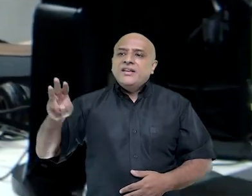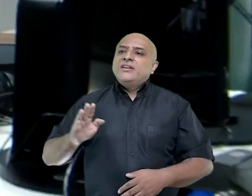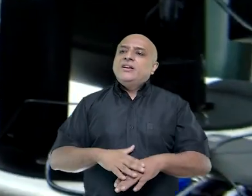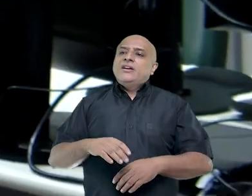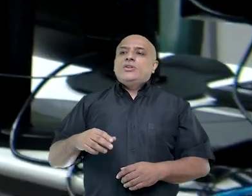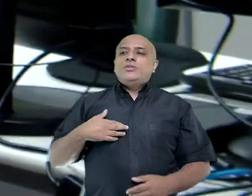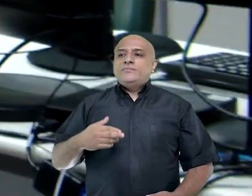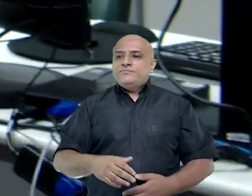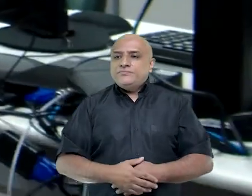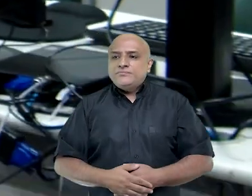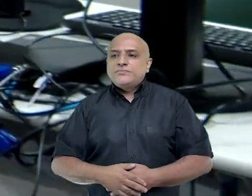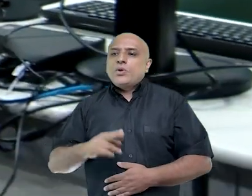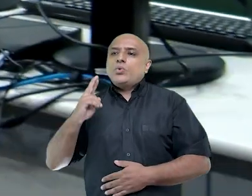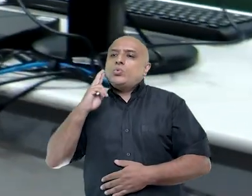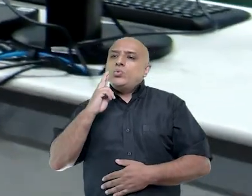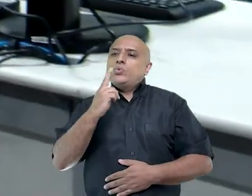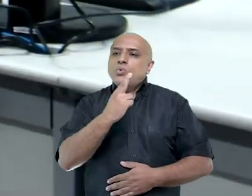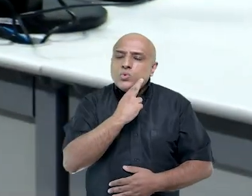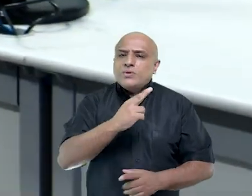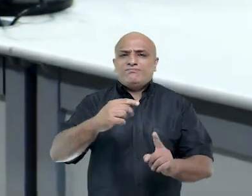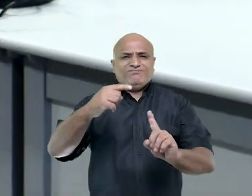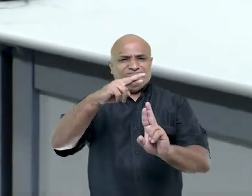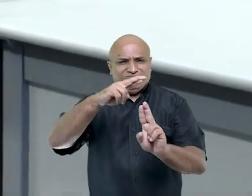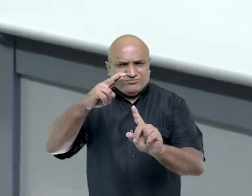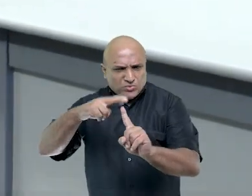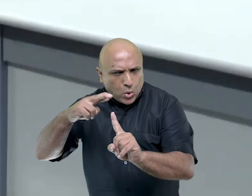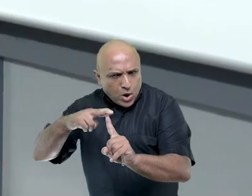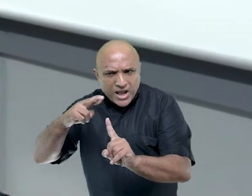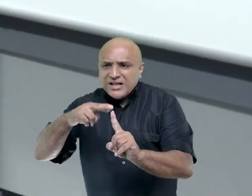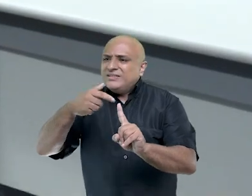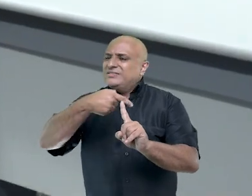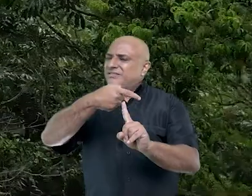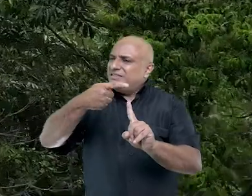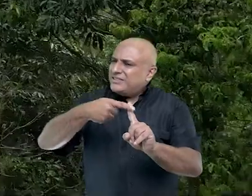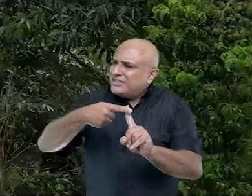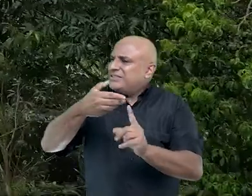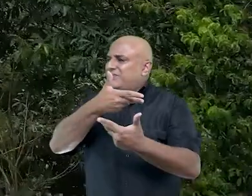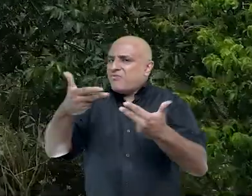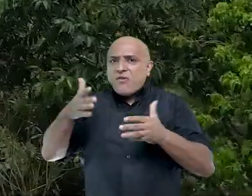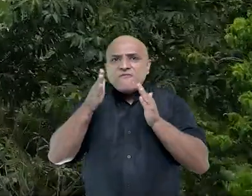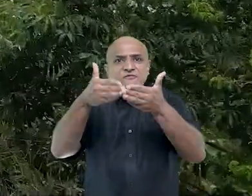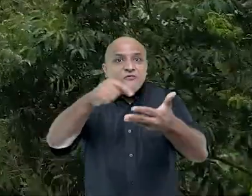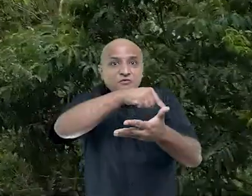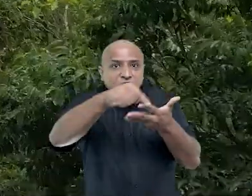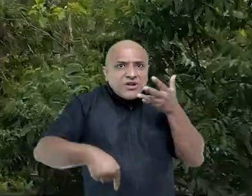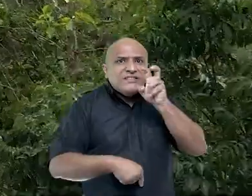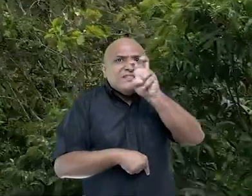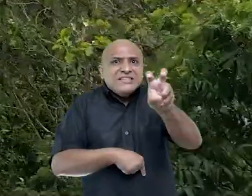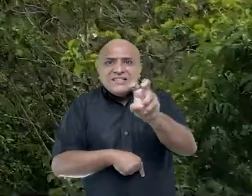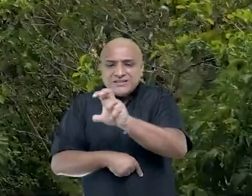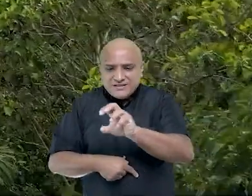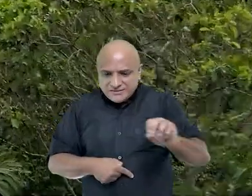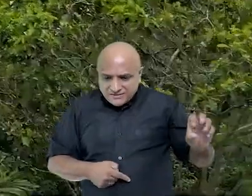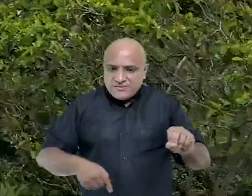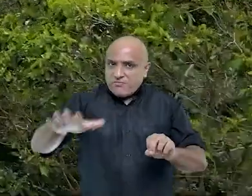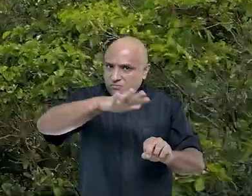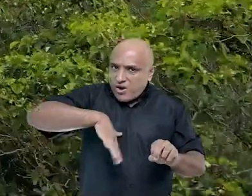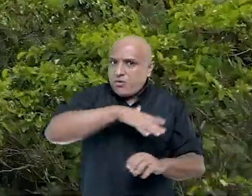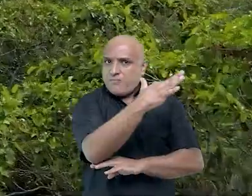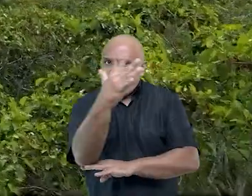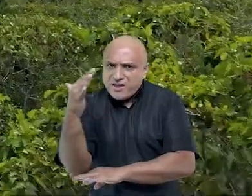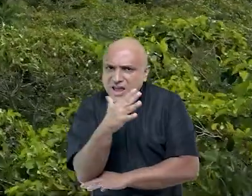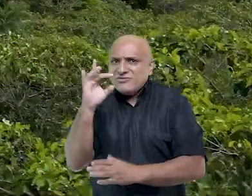a 29 de agosto foram julgados mais de 500 processos voltados à preservação do meio ambiente e